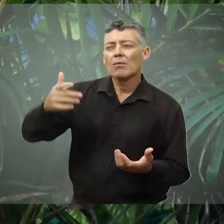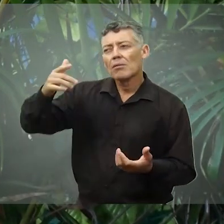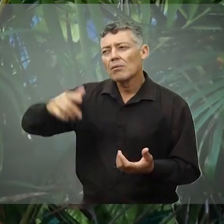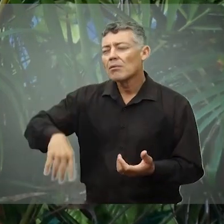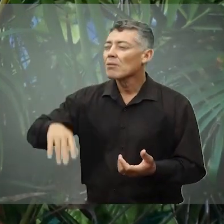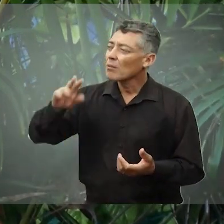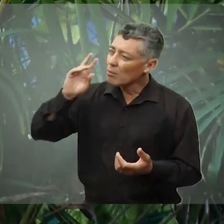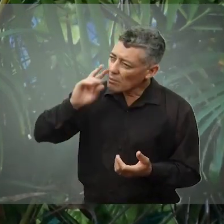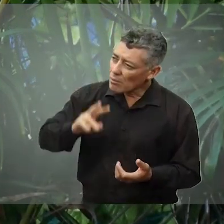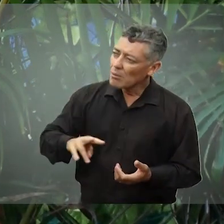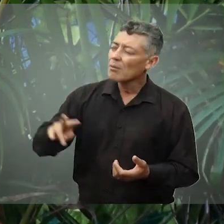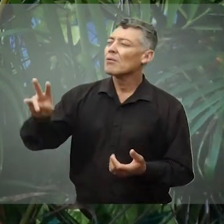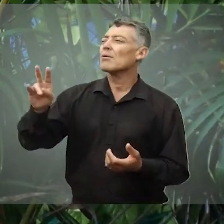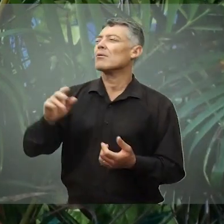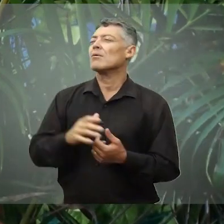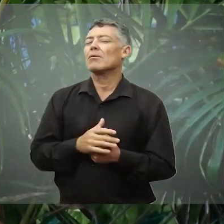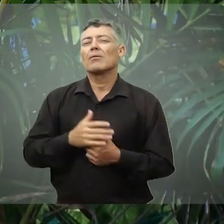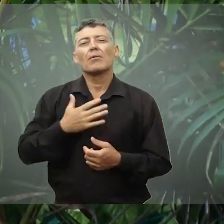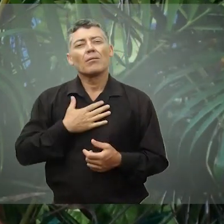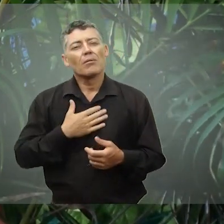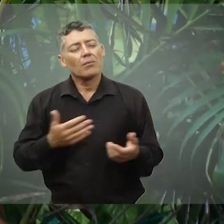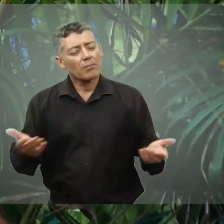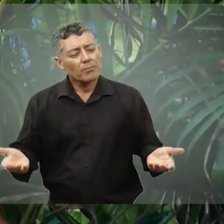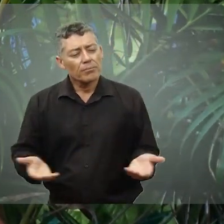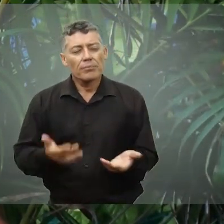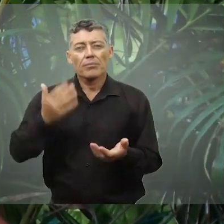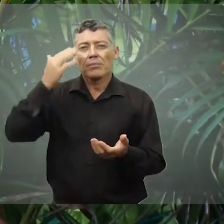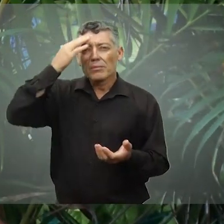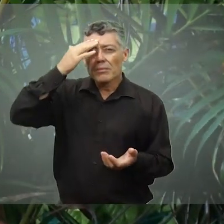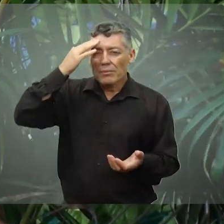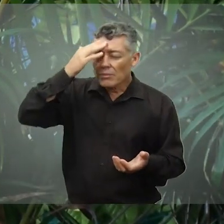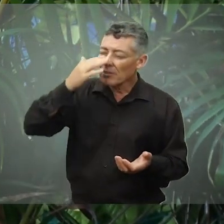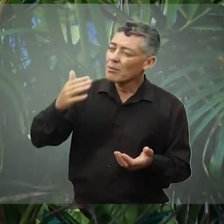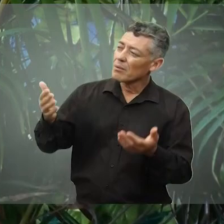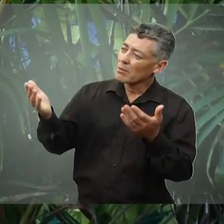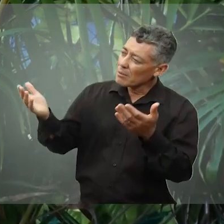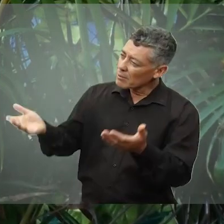ver, eu hoje sonhei com você,